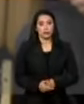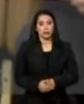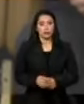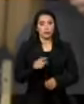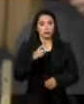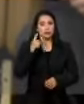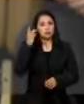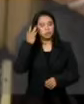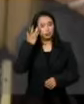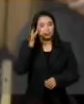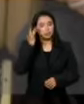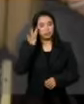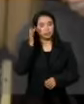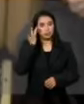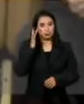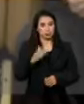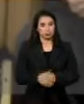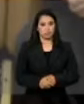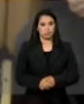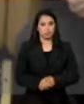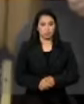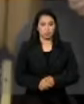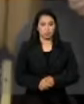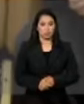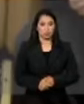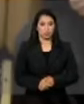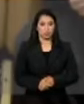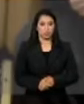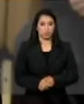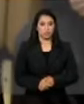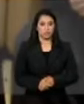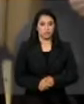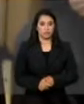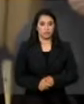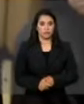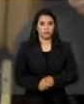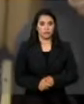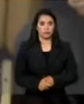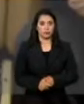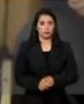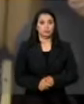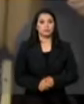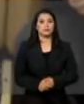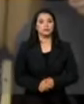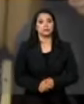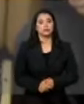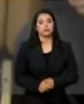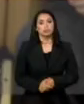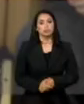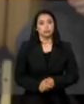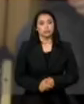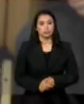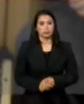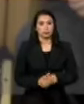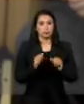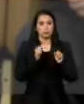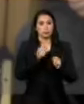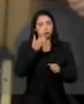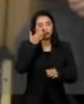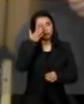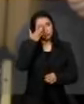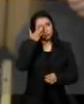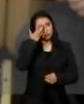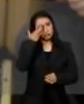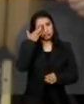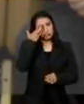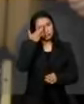relação a uma tensão, a possível tensão entre a questão da possível violação de direitos